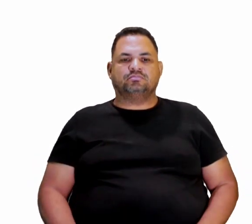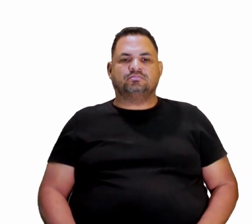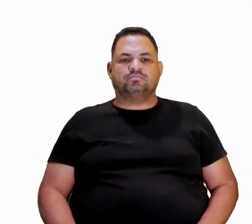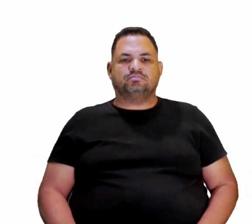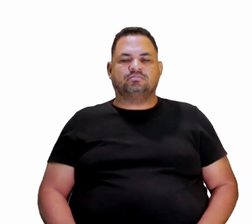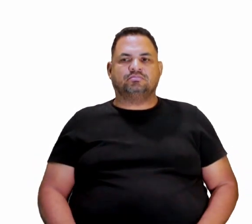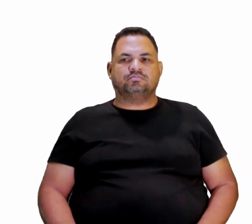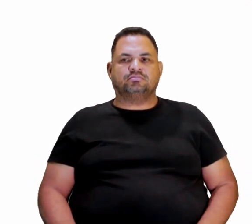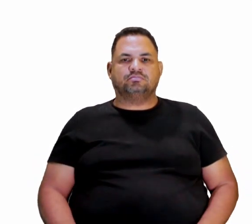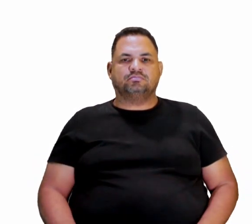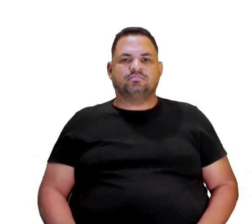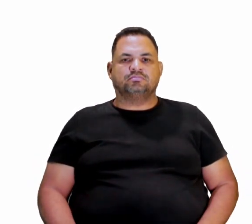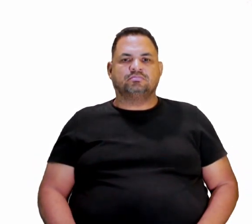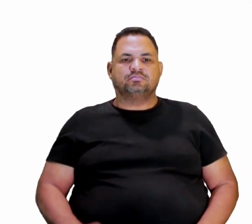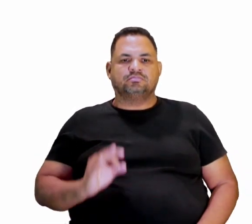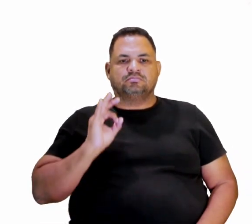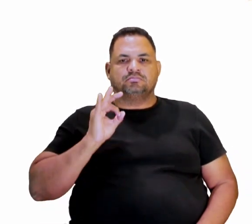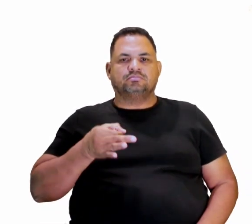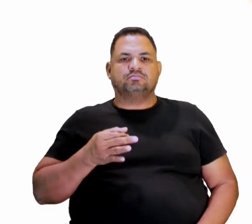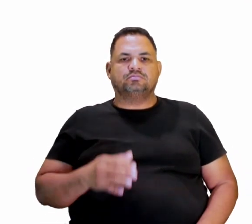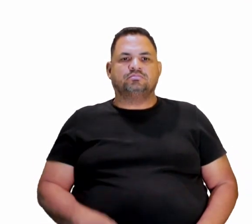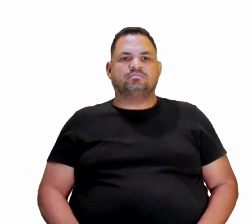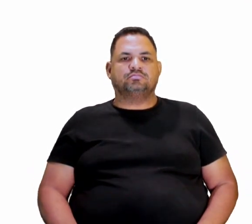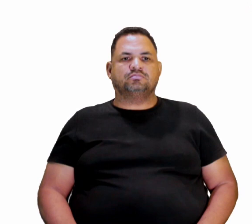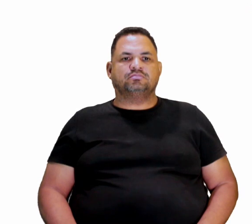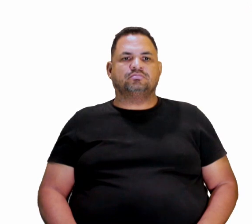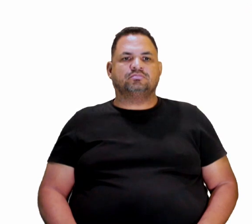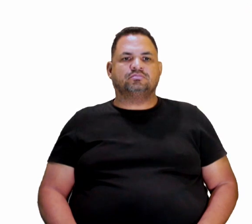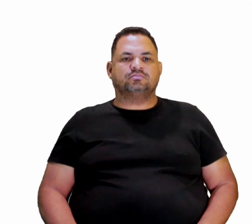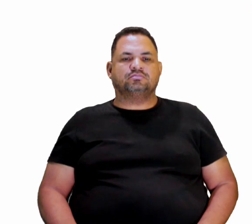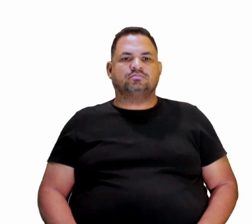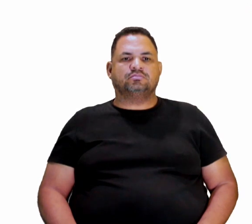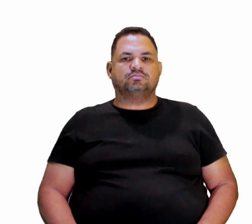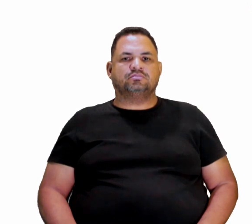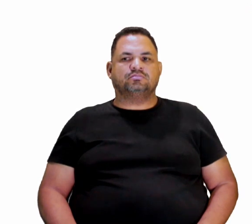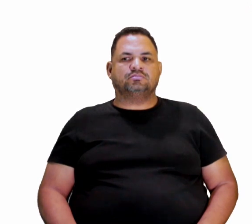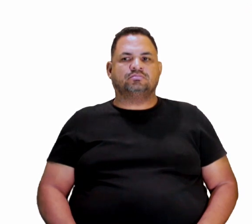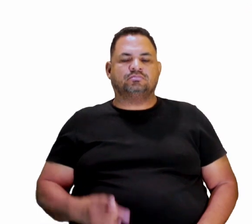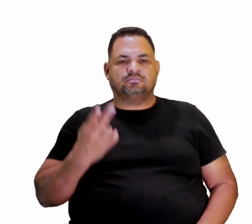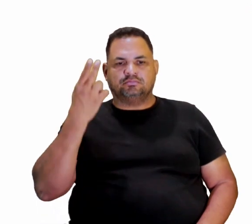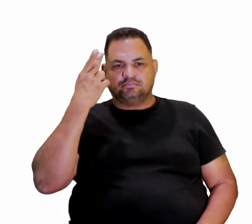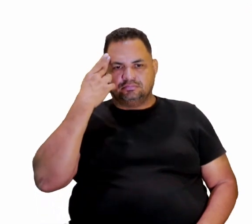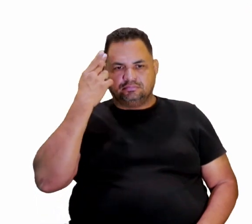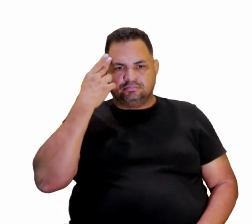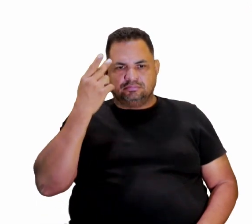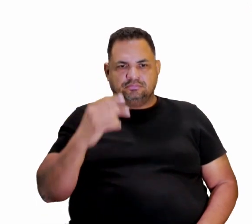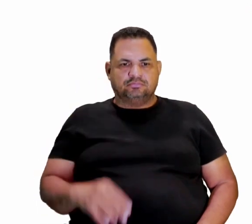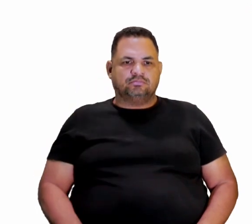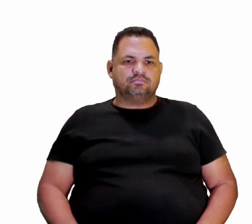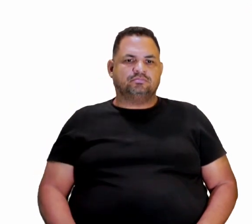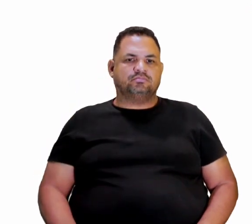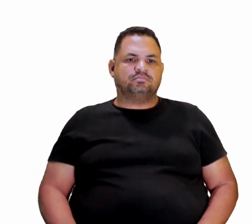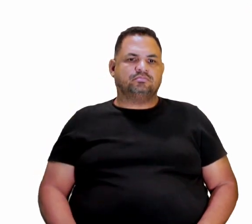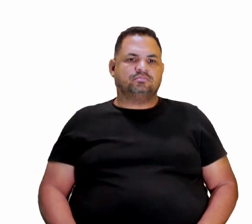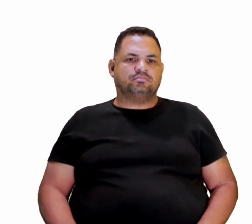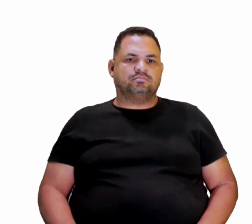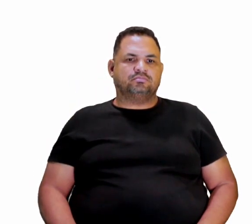e tudo bem, certo? E o normalmente é o nosso